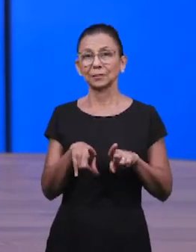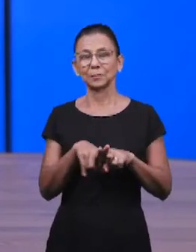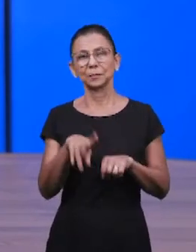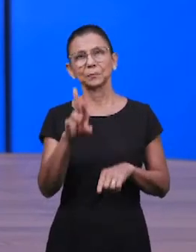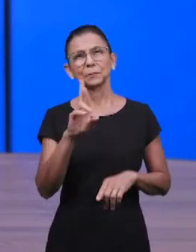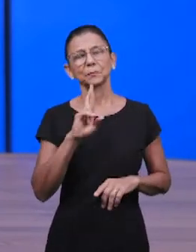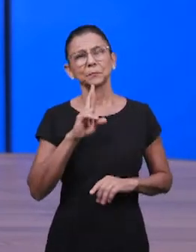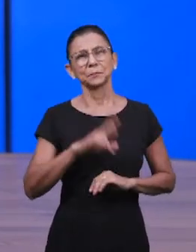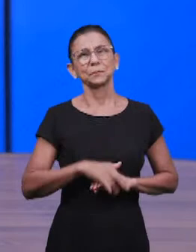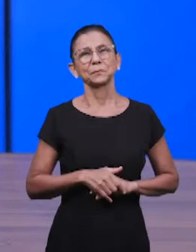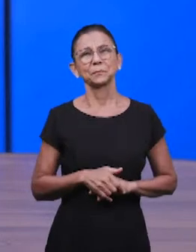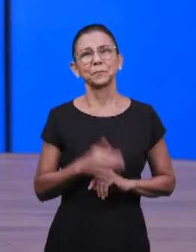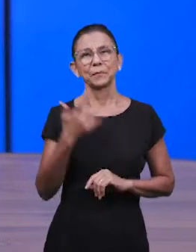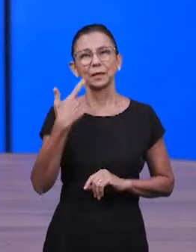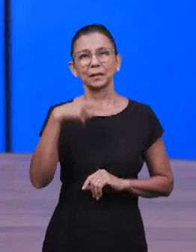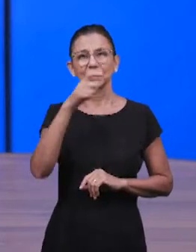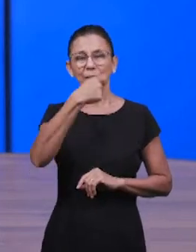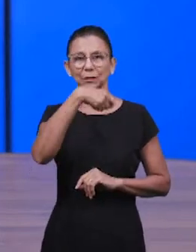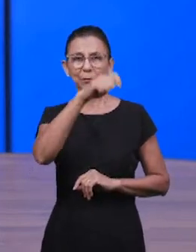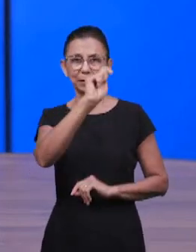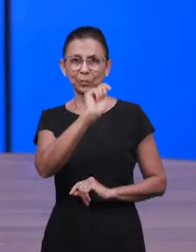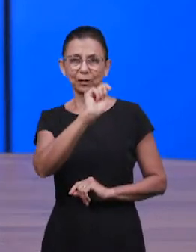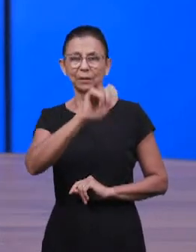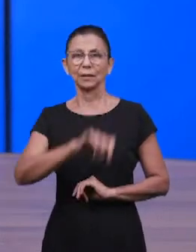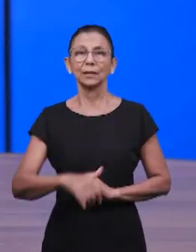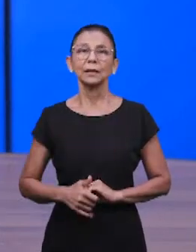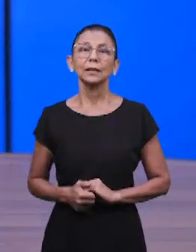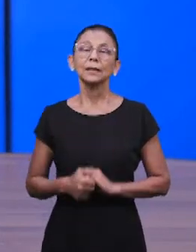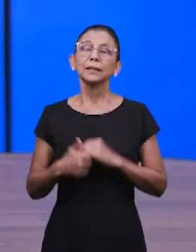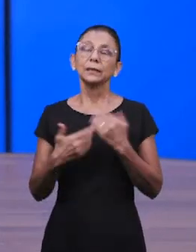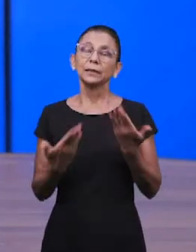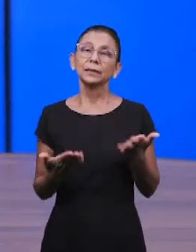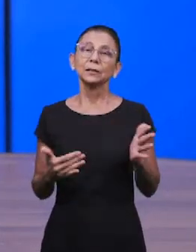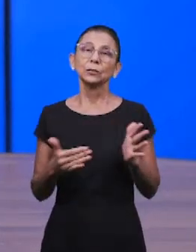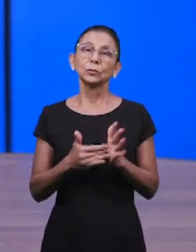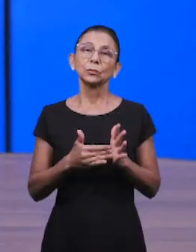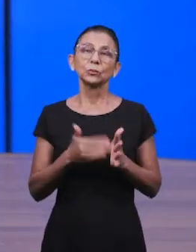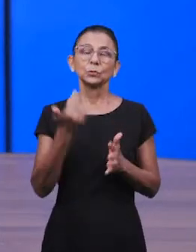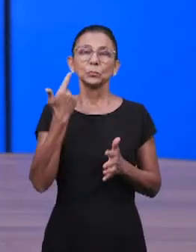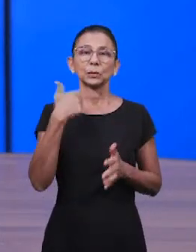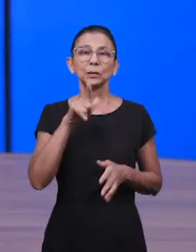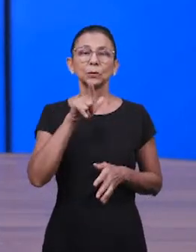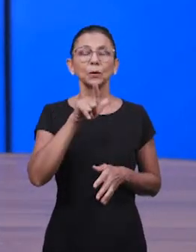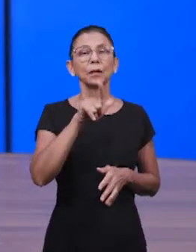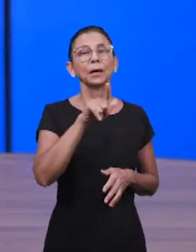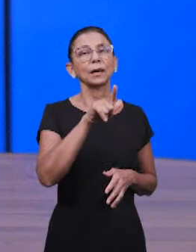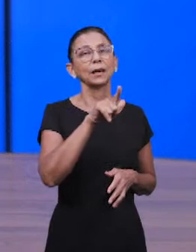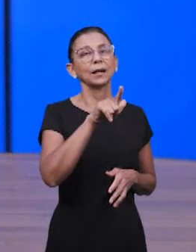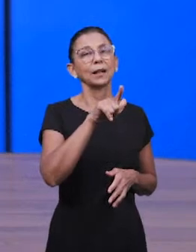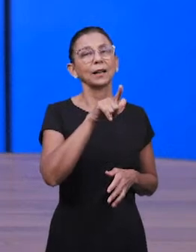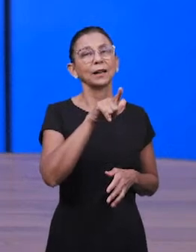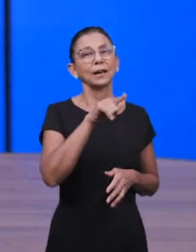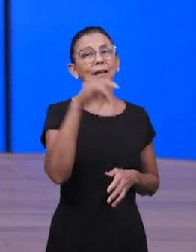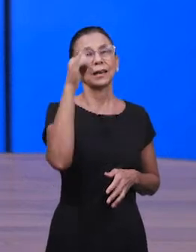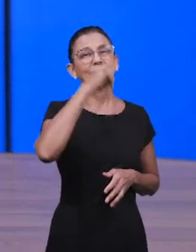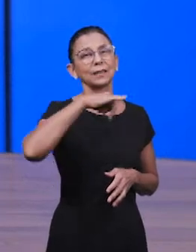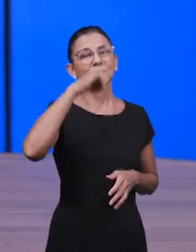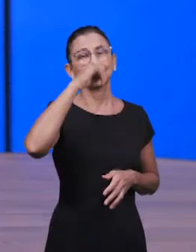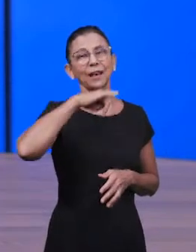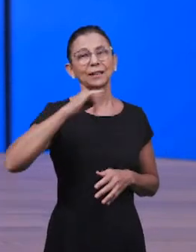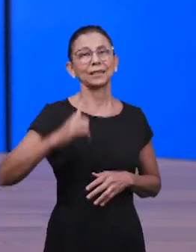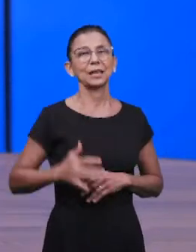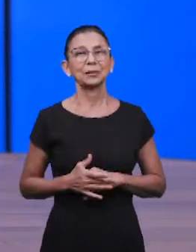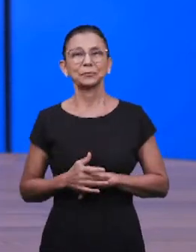nos dar a resposta ali em língua espanhola. E por fim, em língua italiana, os nossos queridos intermediários e crianças da nossa